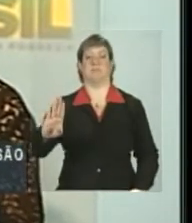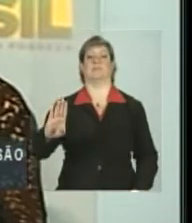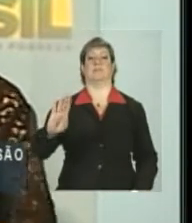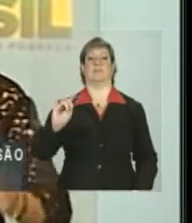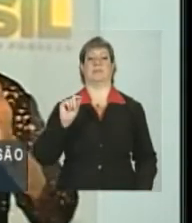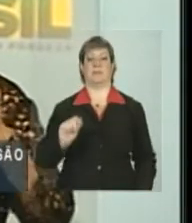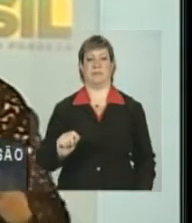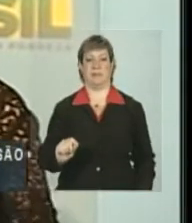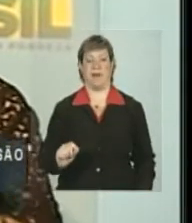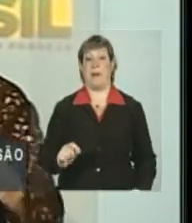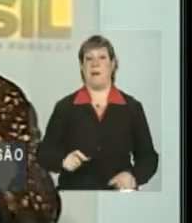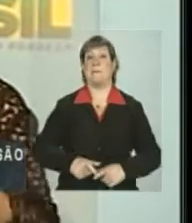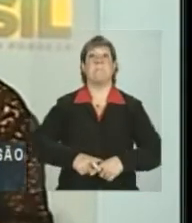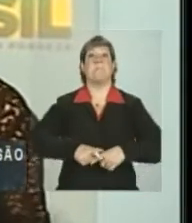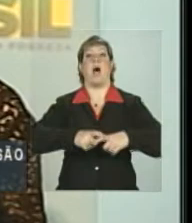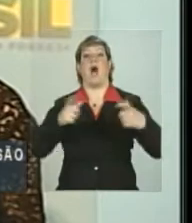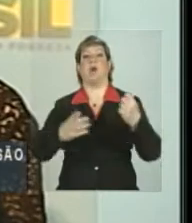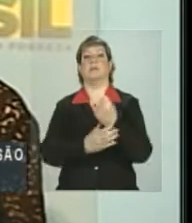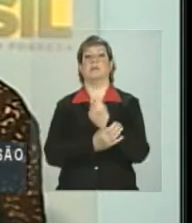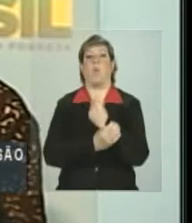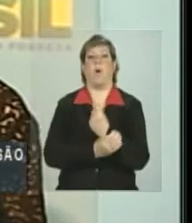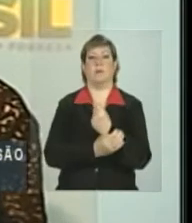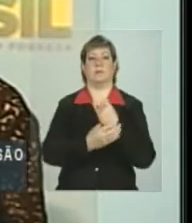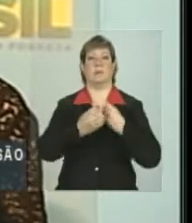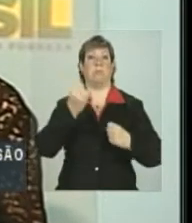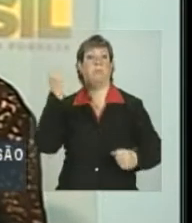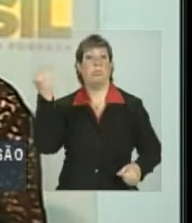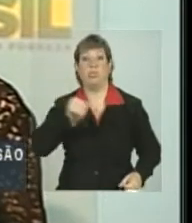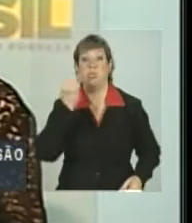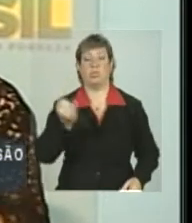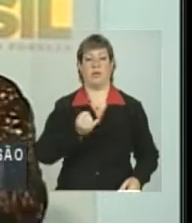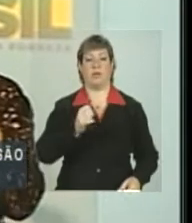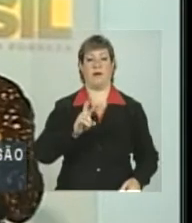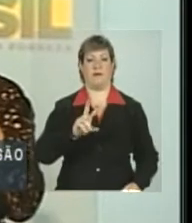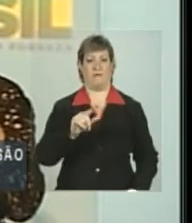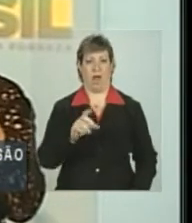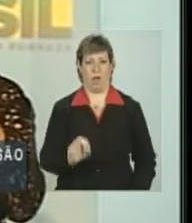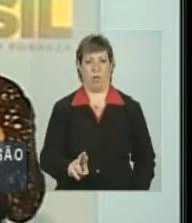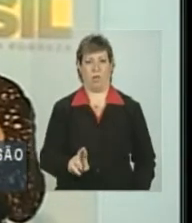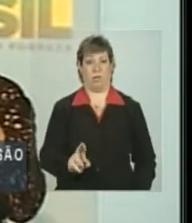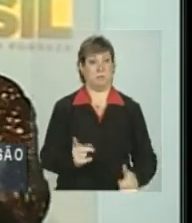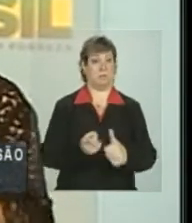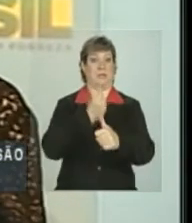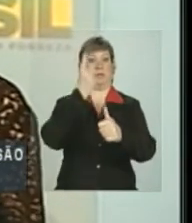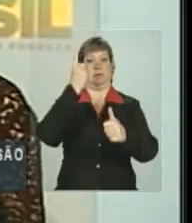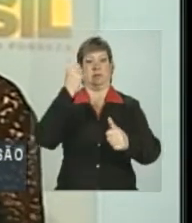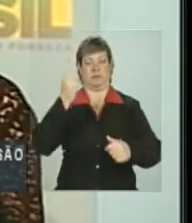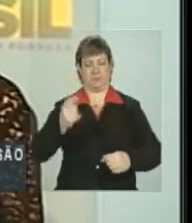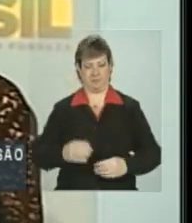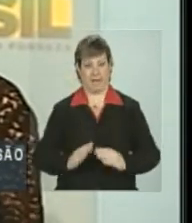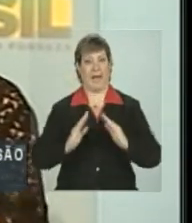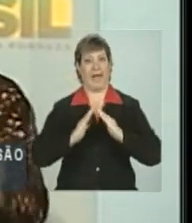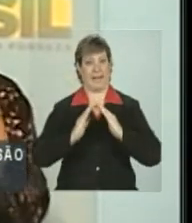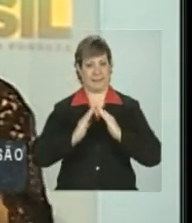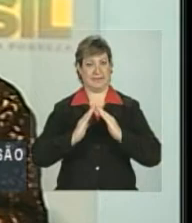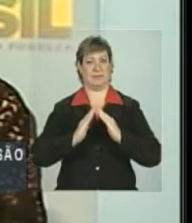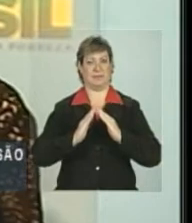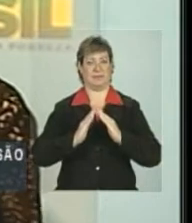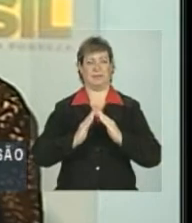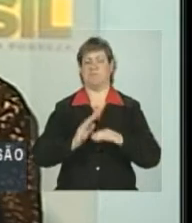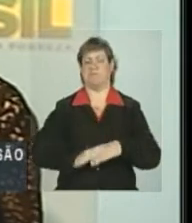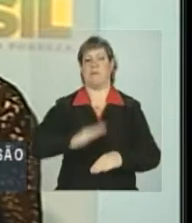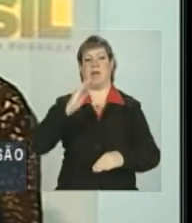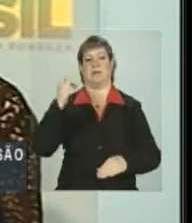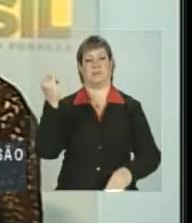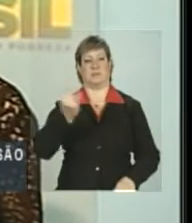dúvida, a maior segurança que nós, a primeira segurança, a mais